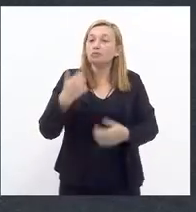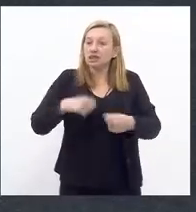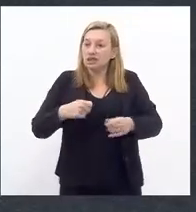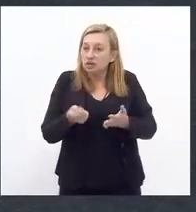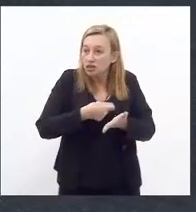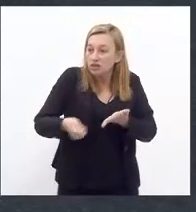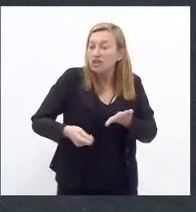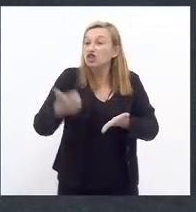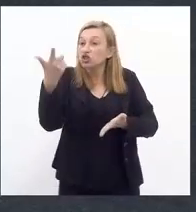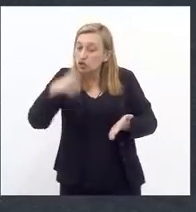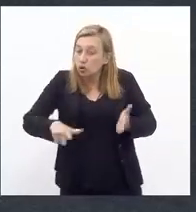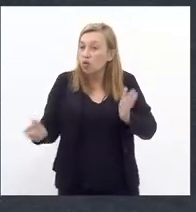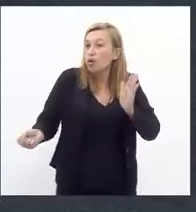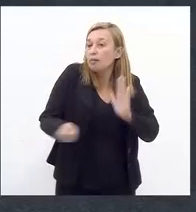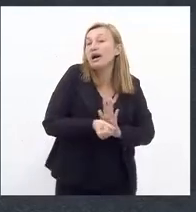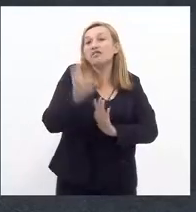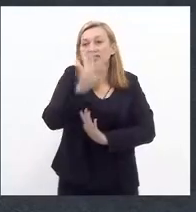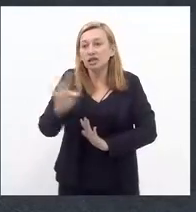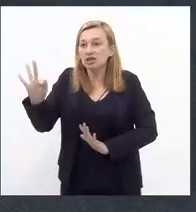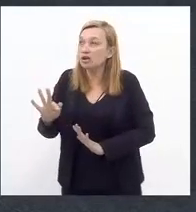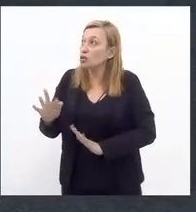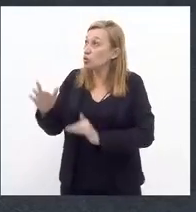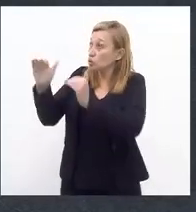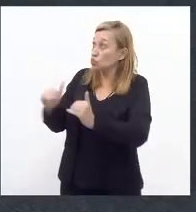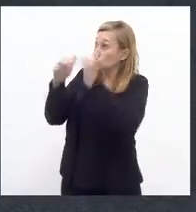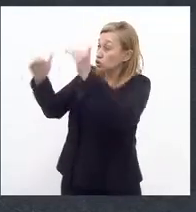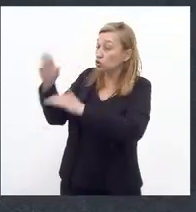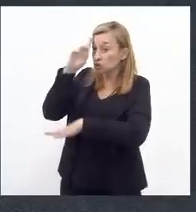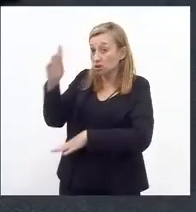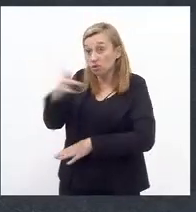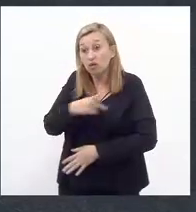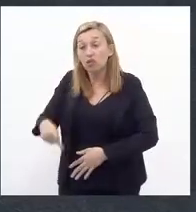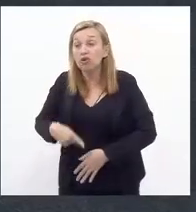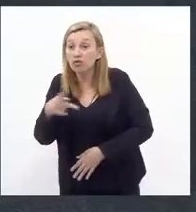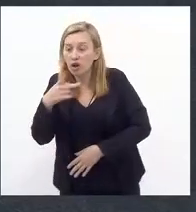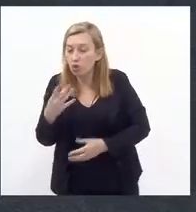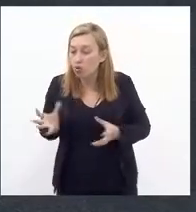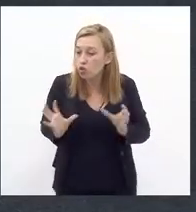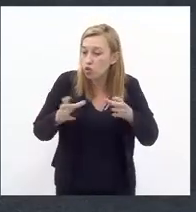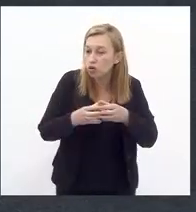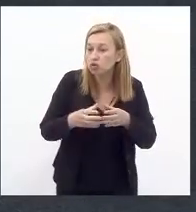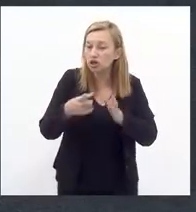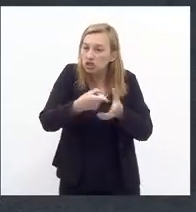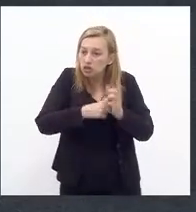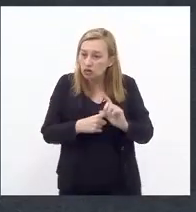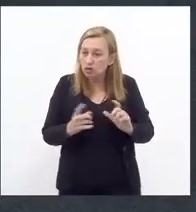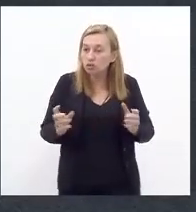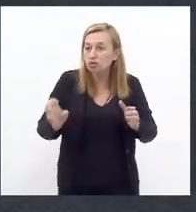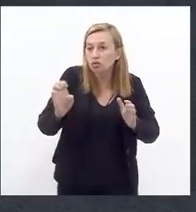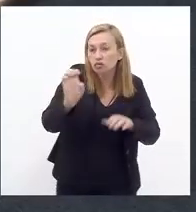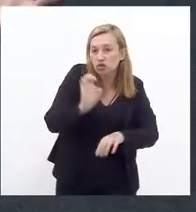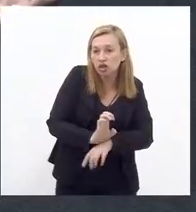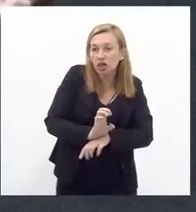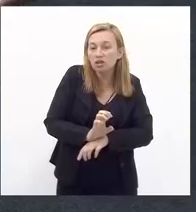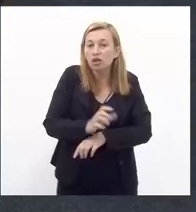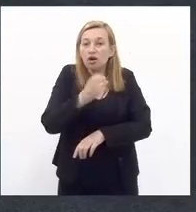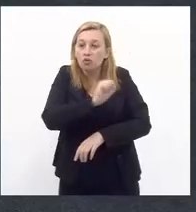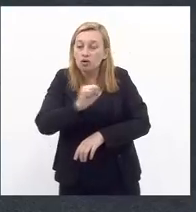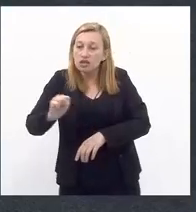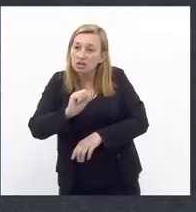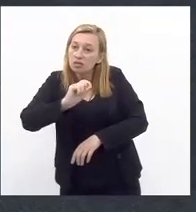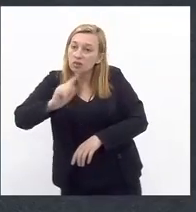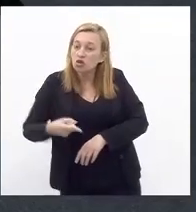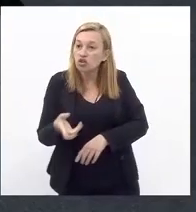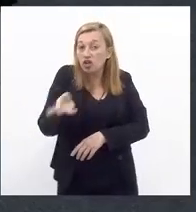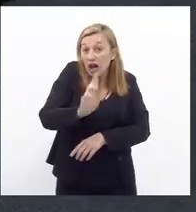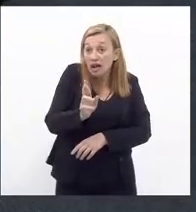pacto federativo possa ser essa mencionou E não me chama mais uma estimativa em que conjunto A dívida pública dos Estados ser então de 800 bilhões de reais